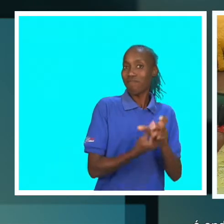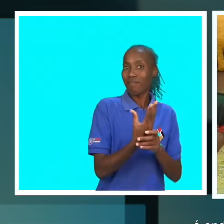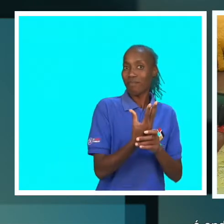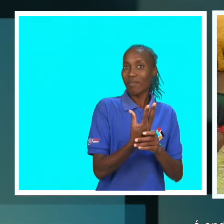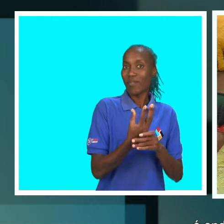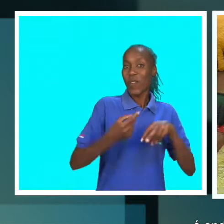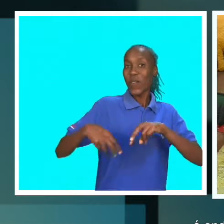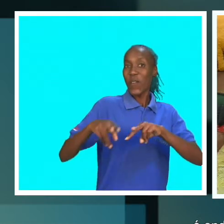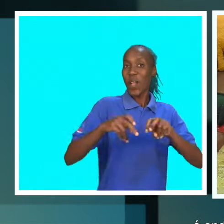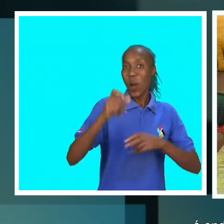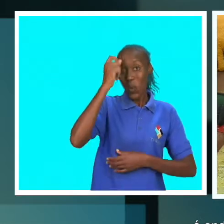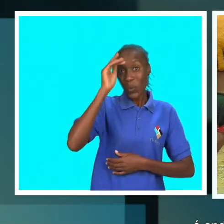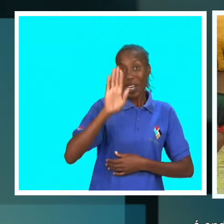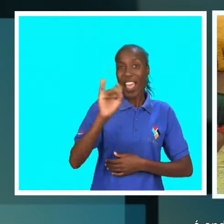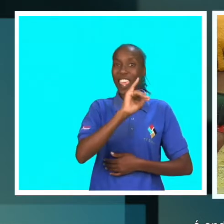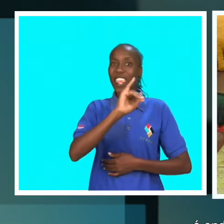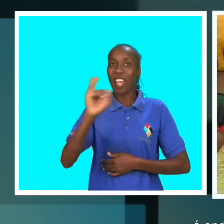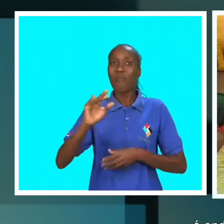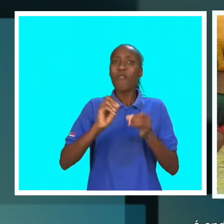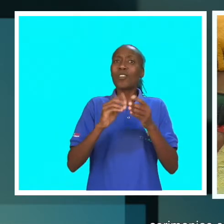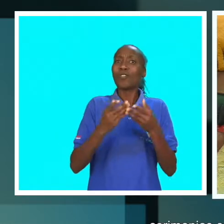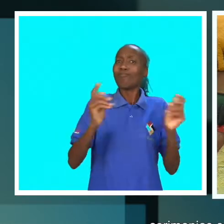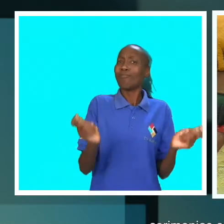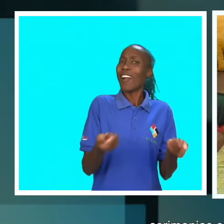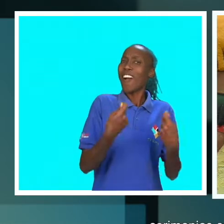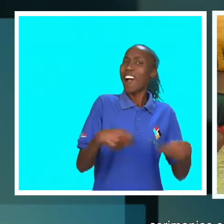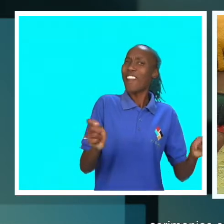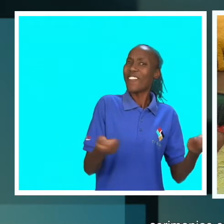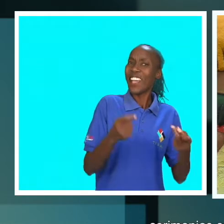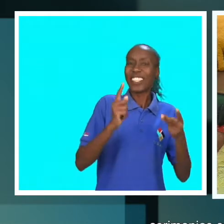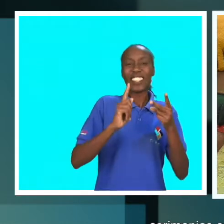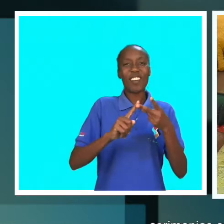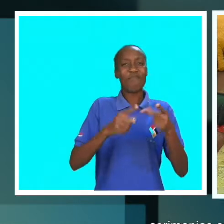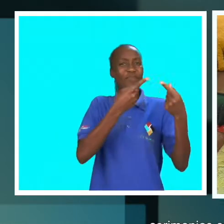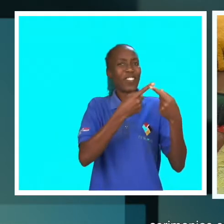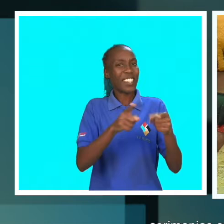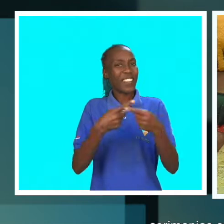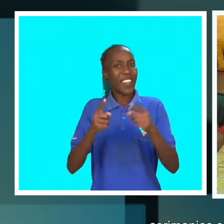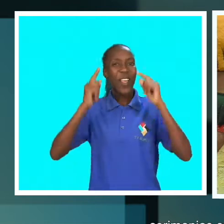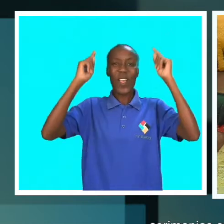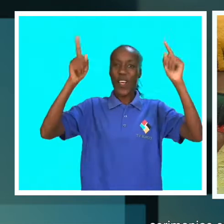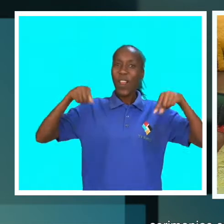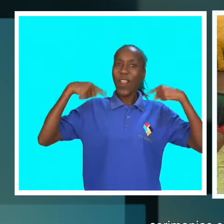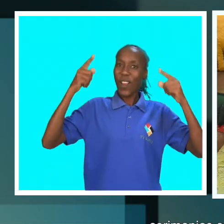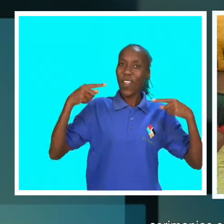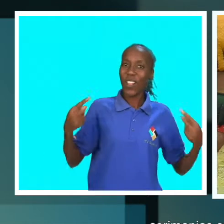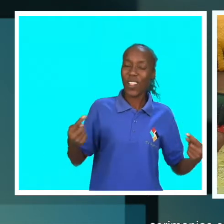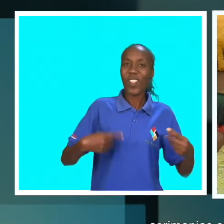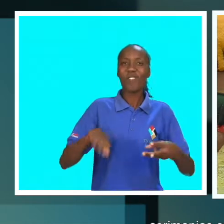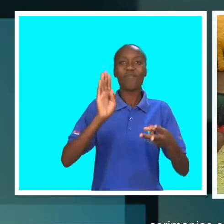É onde surgiu essa dança. Onde os maniambanes atuavam nas festas, cerimônias, casamentos.